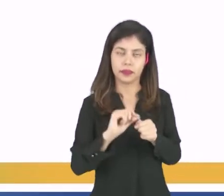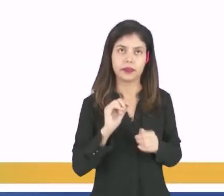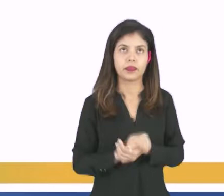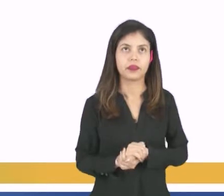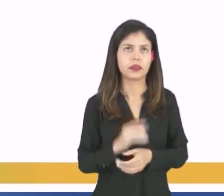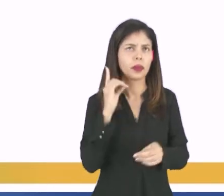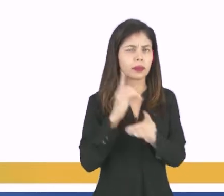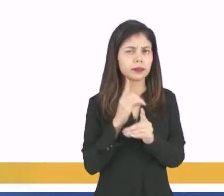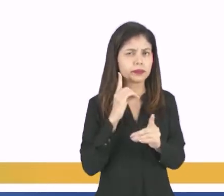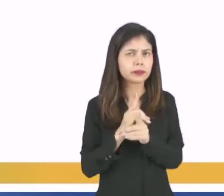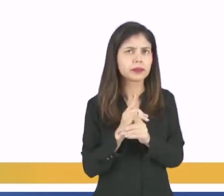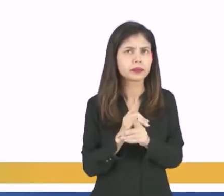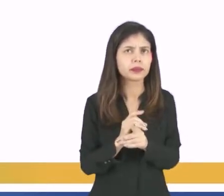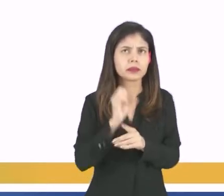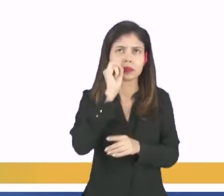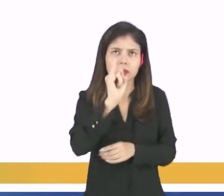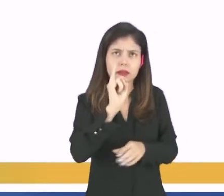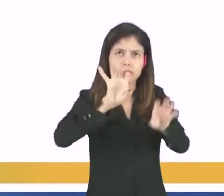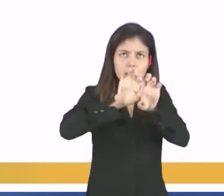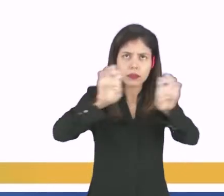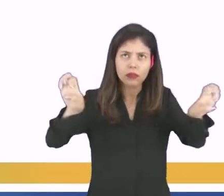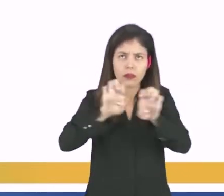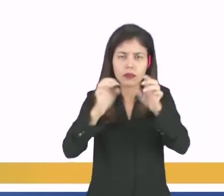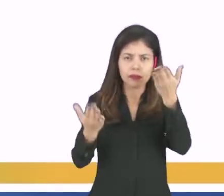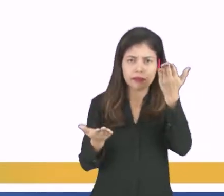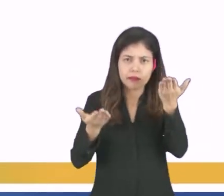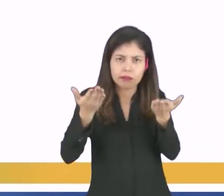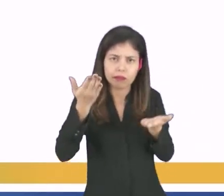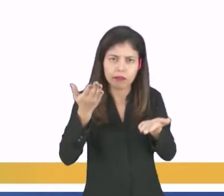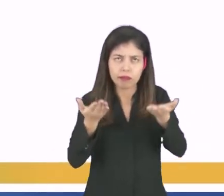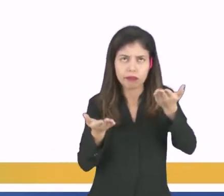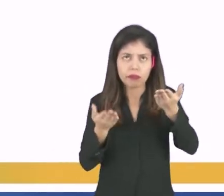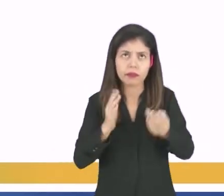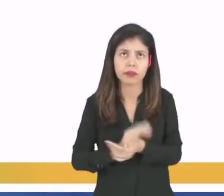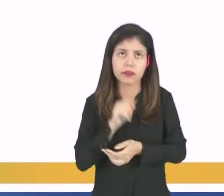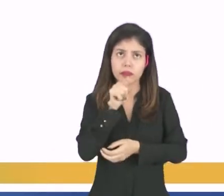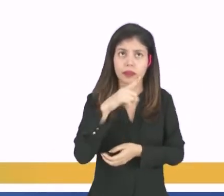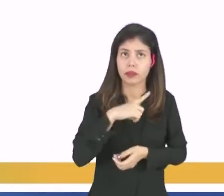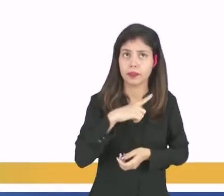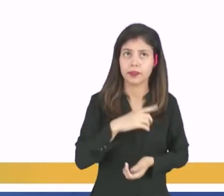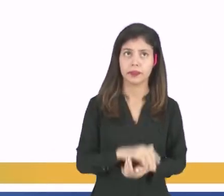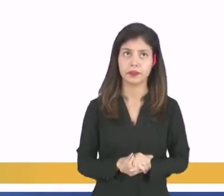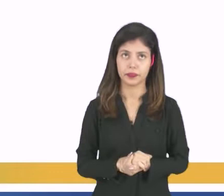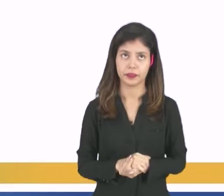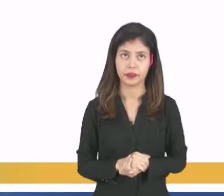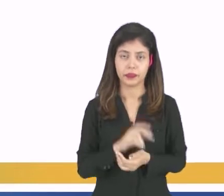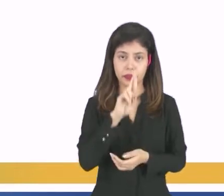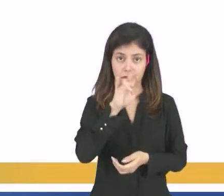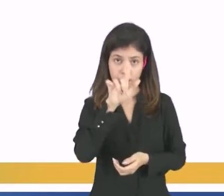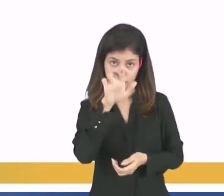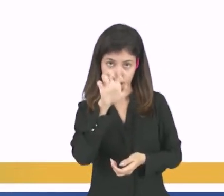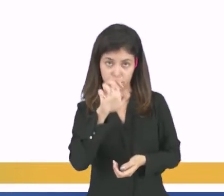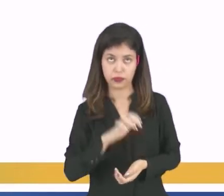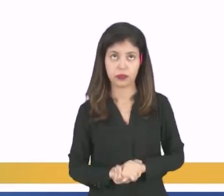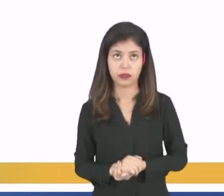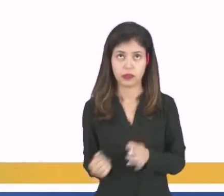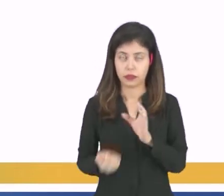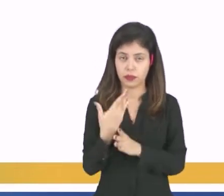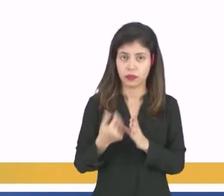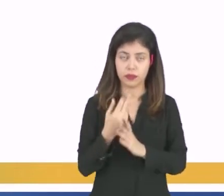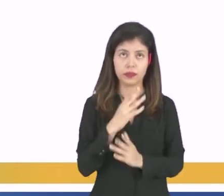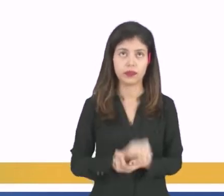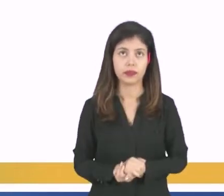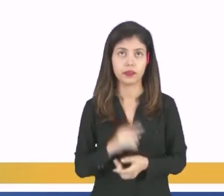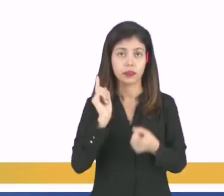fazer, identificar se a equação ela está balanceada. Então nós temos aqui reagentes,